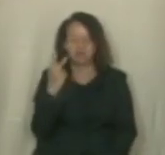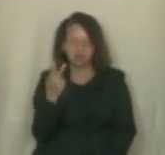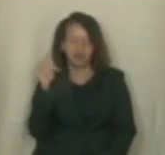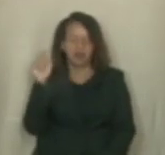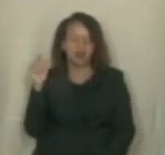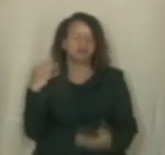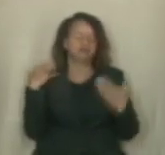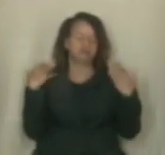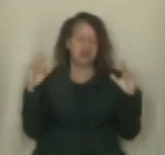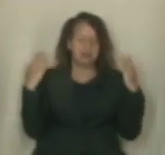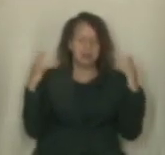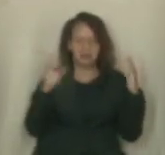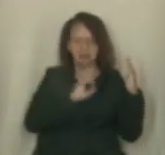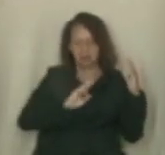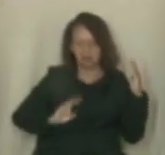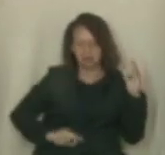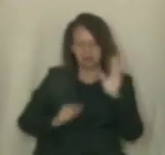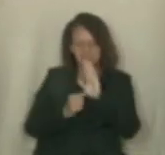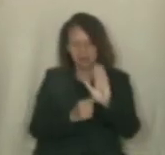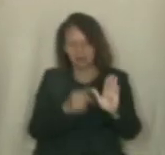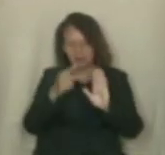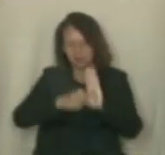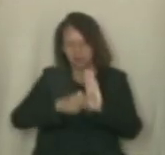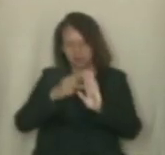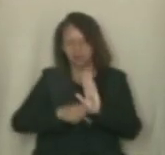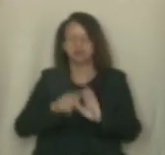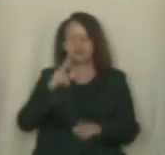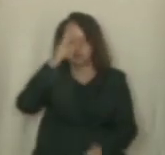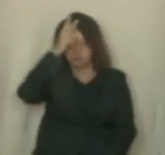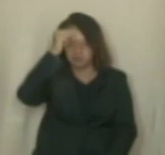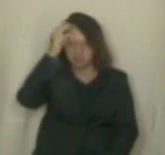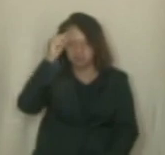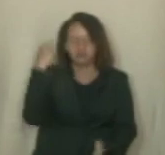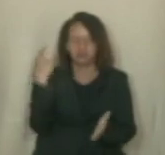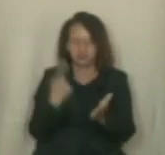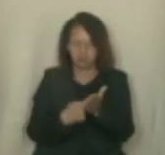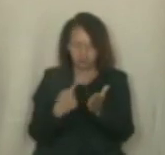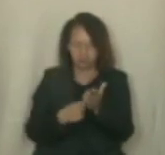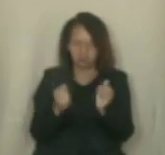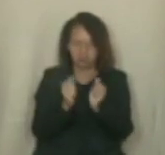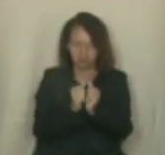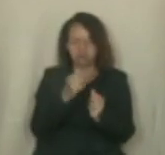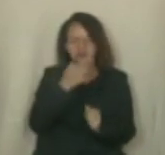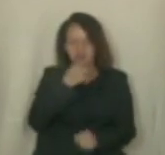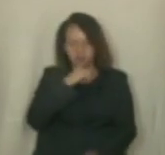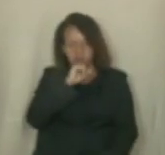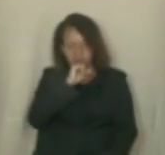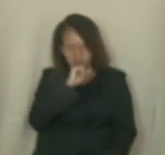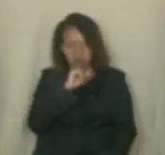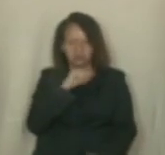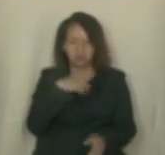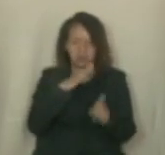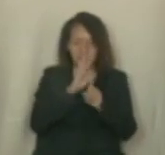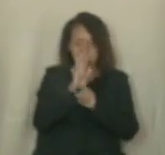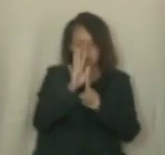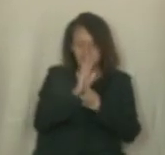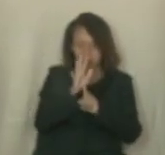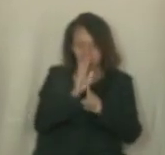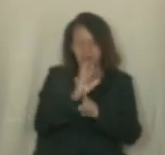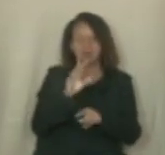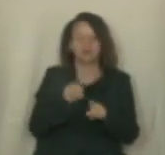parabenizá-lo por aquele trabalho, por apresentar aquele projeto e a prefeitura ir lá cumprir, junto com seu pai, que apresentou a emenda. Também o prefeito esteve